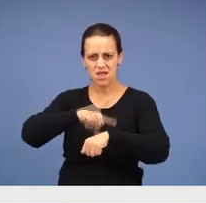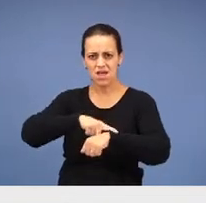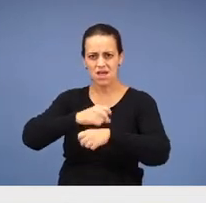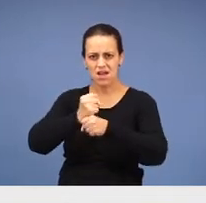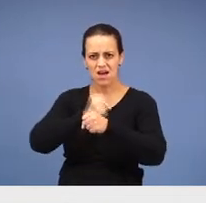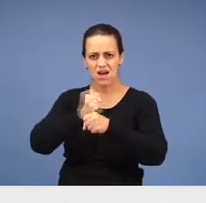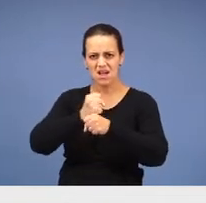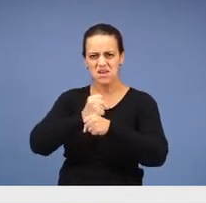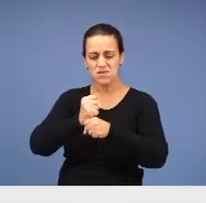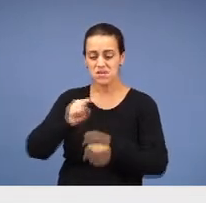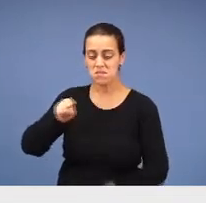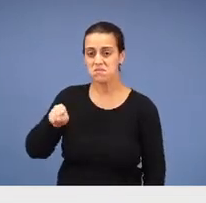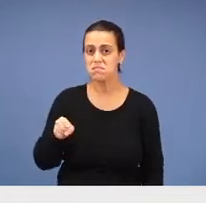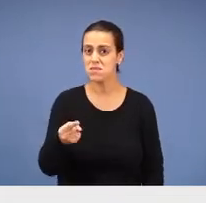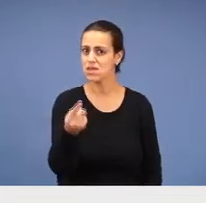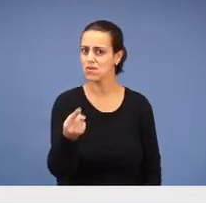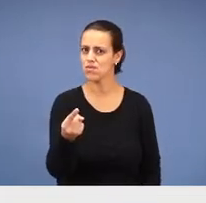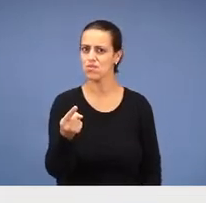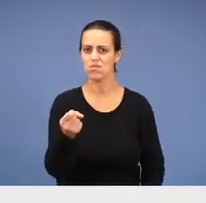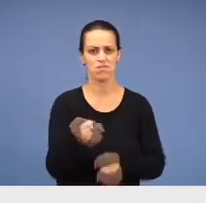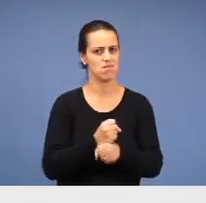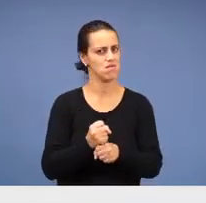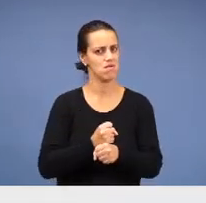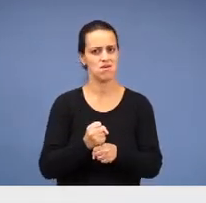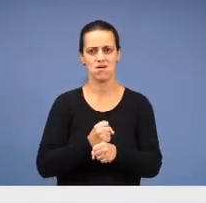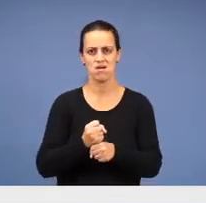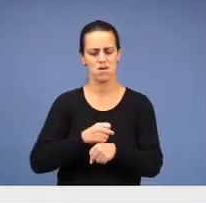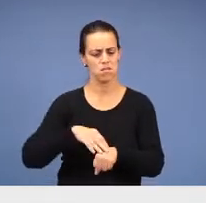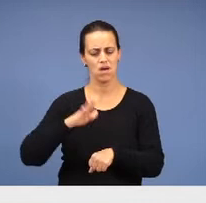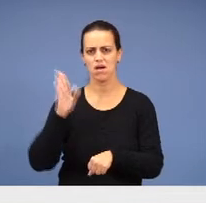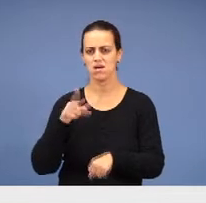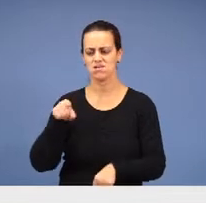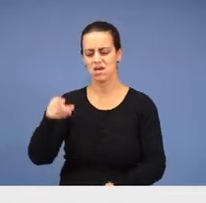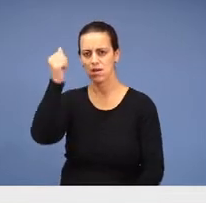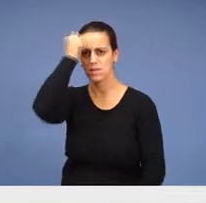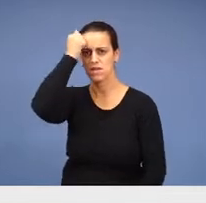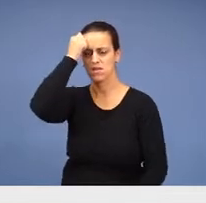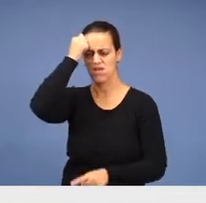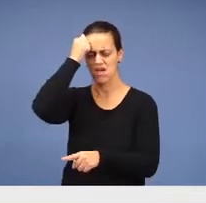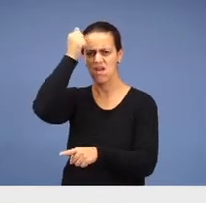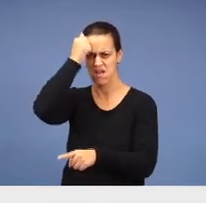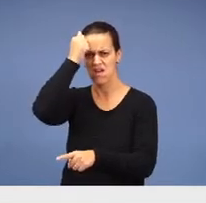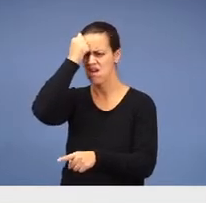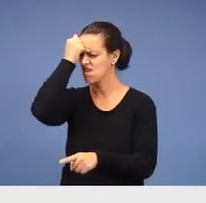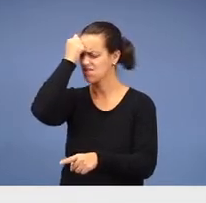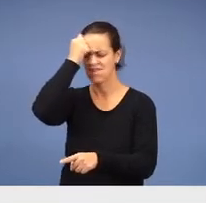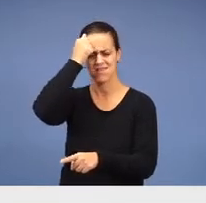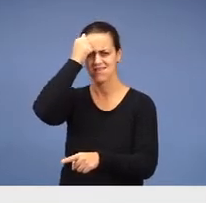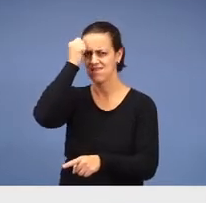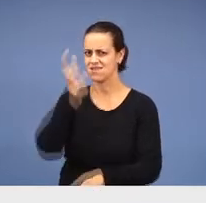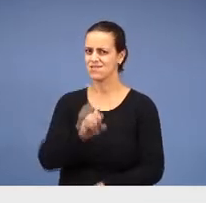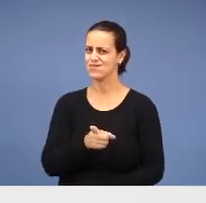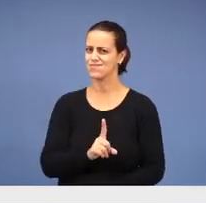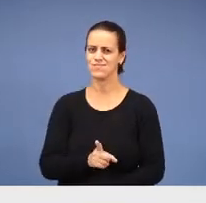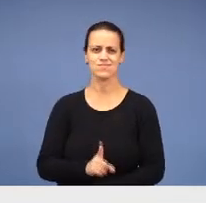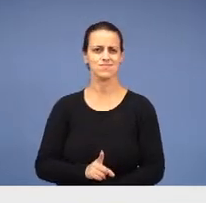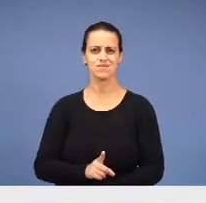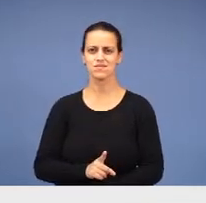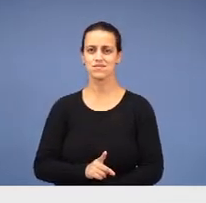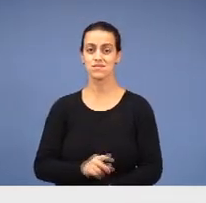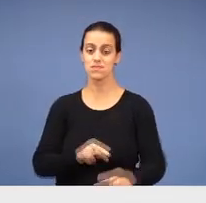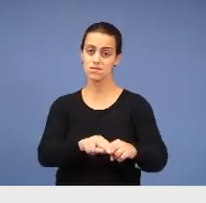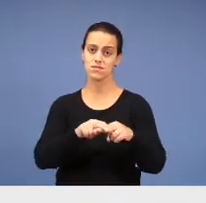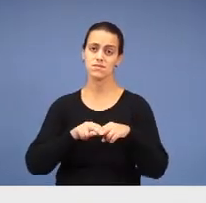Mais de 1000 anos foram dados para que ela se arrependesse. E não se arrependeu. Então, a enfermidade, ela